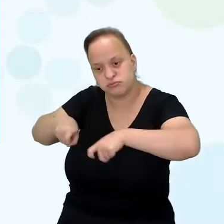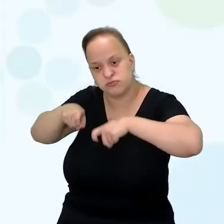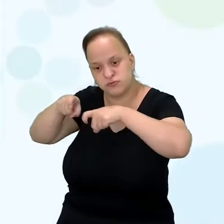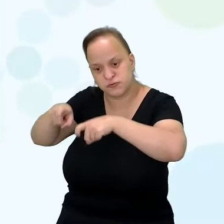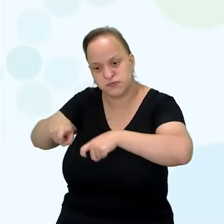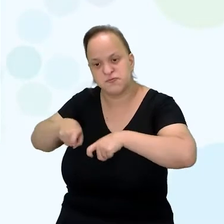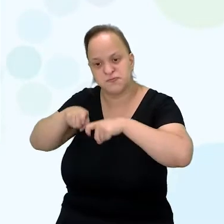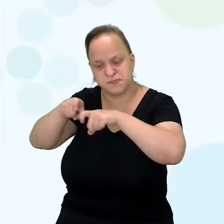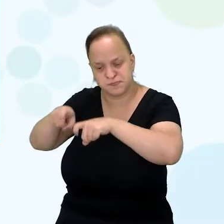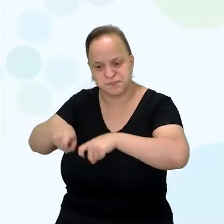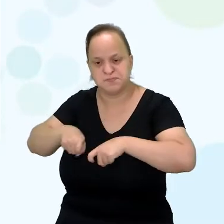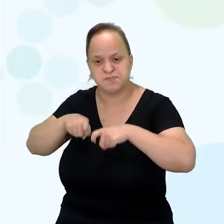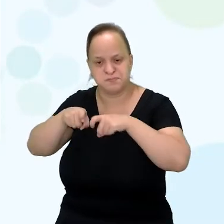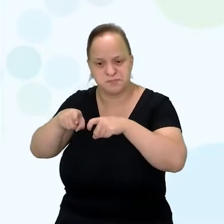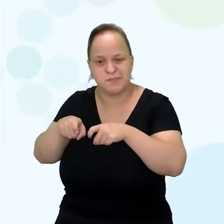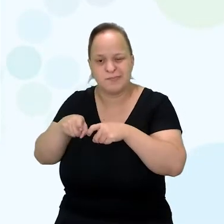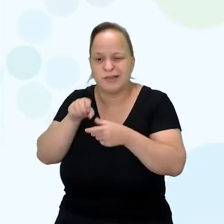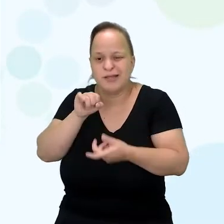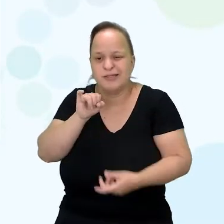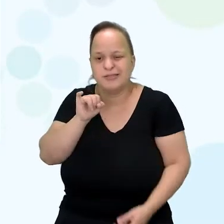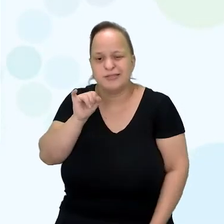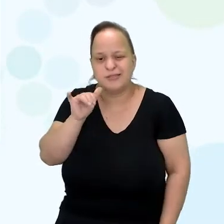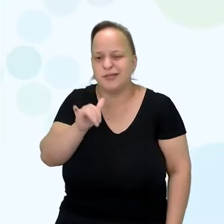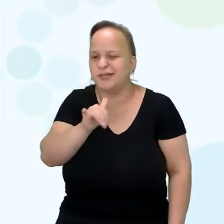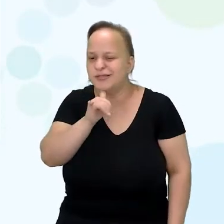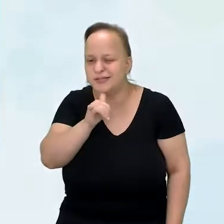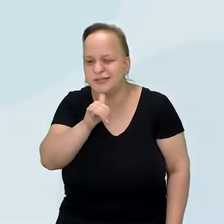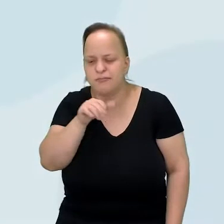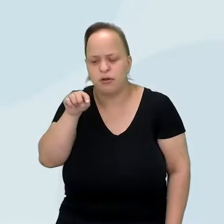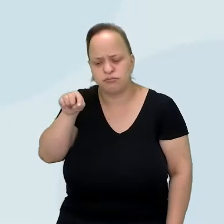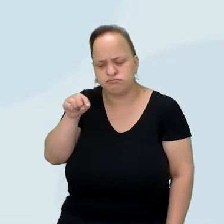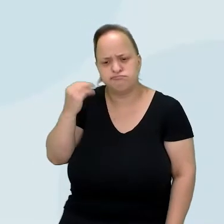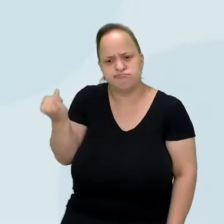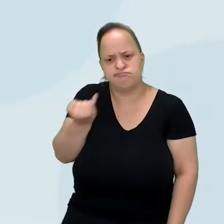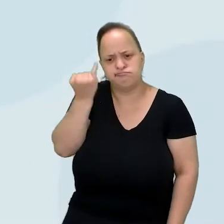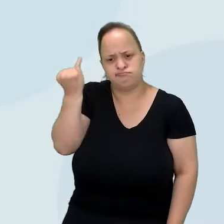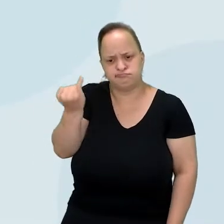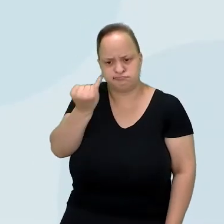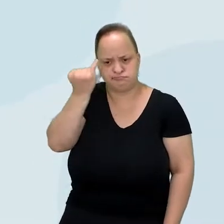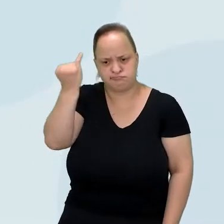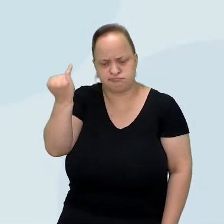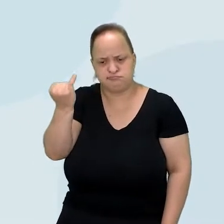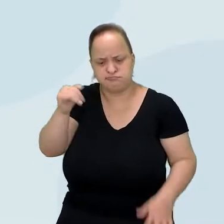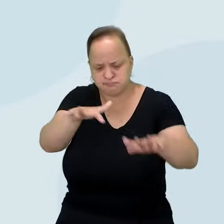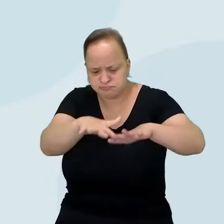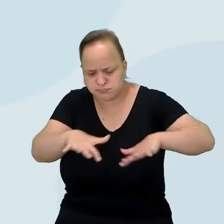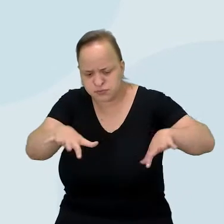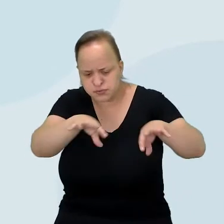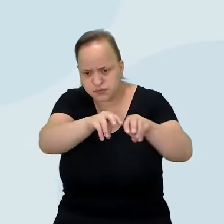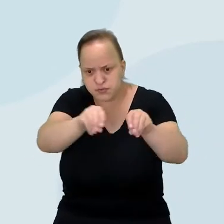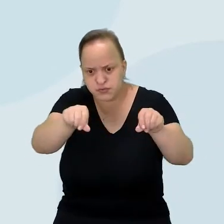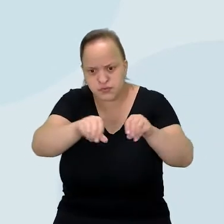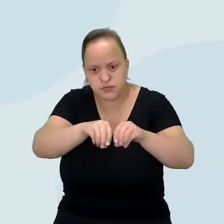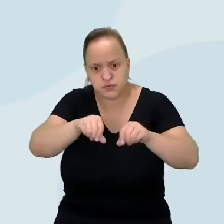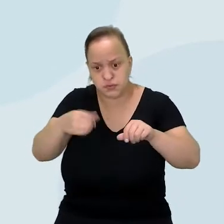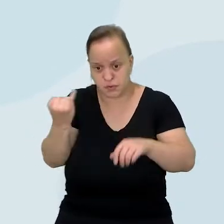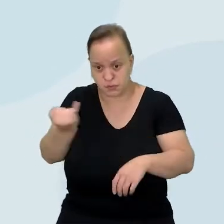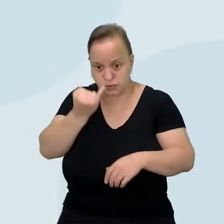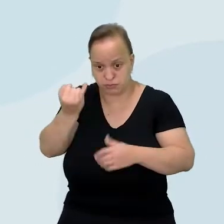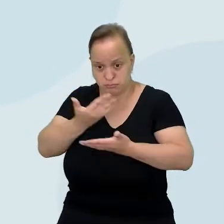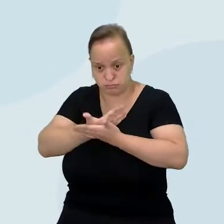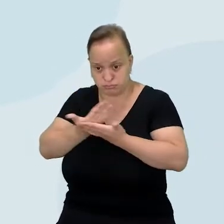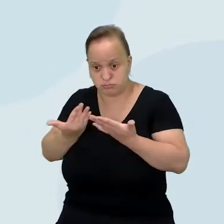da agricultura, se a gente pensar nessa importância, o solo é muito importante para nós, seres humanos, porque é de